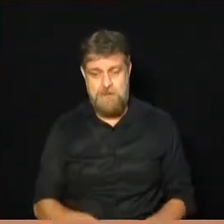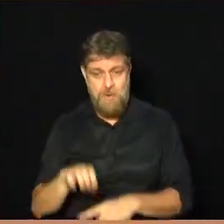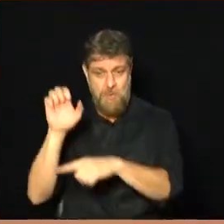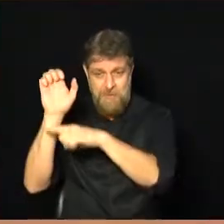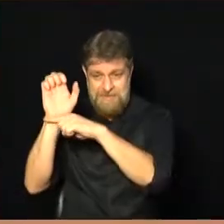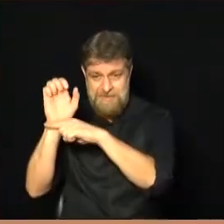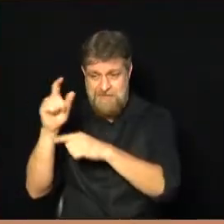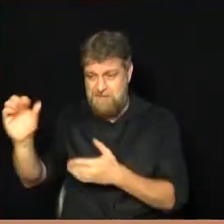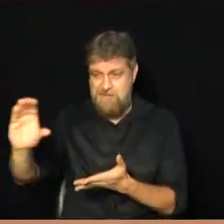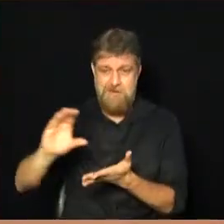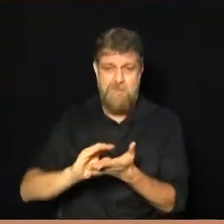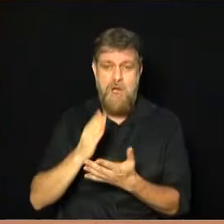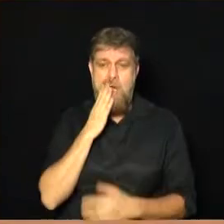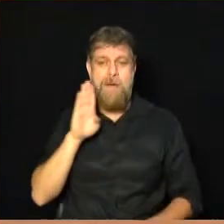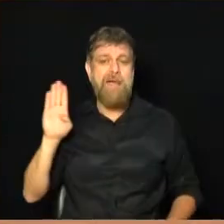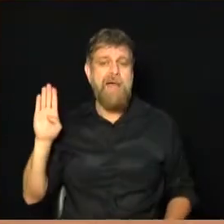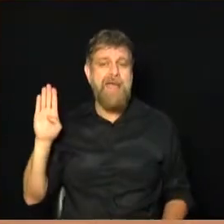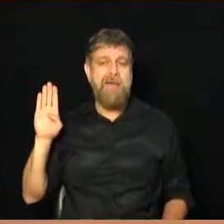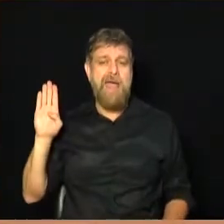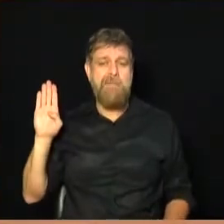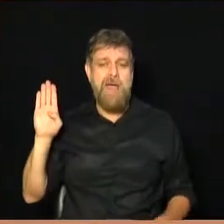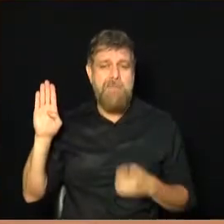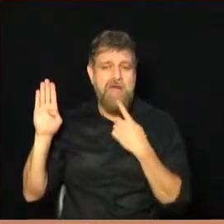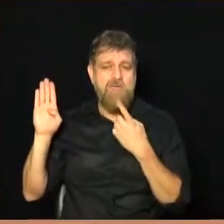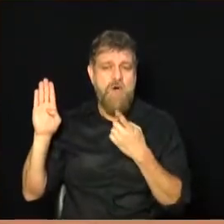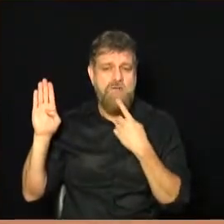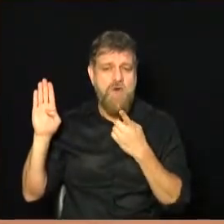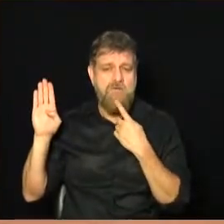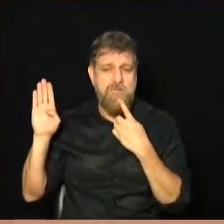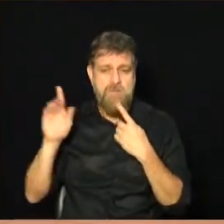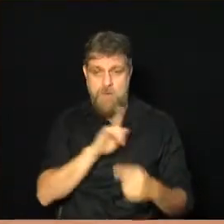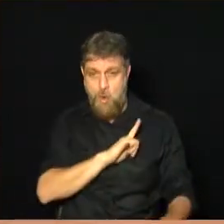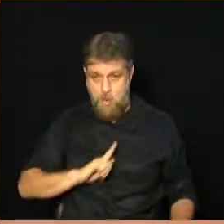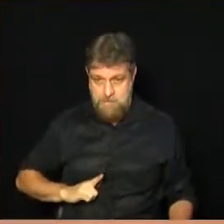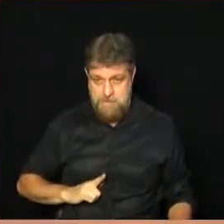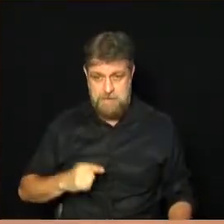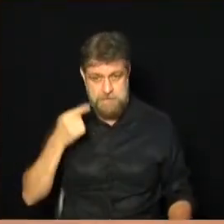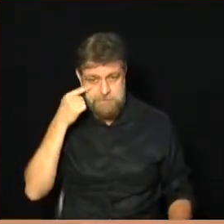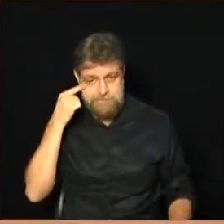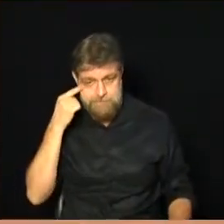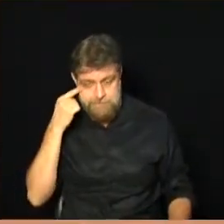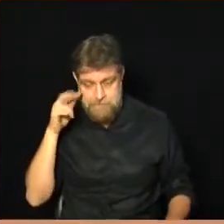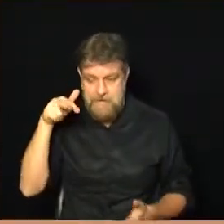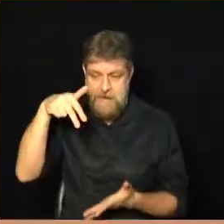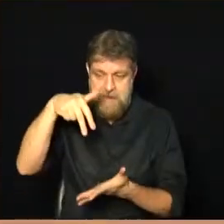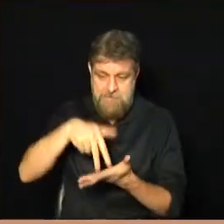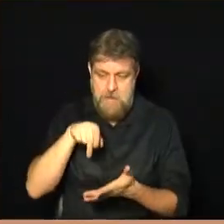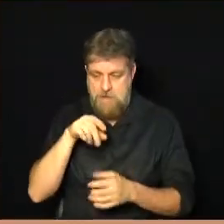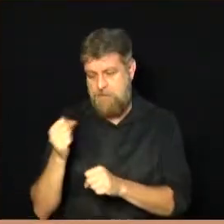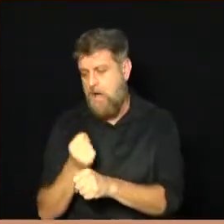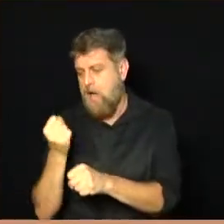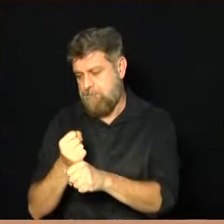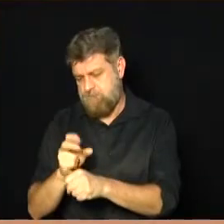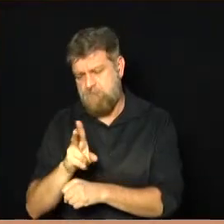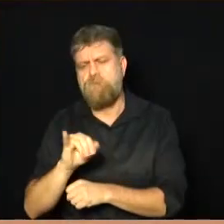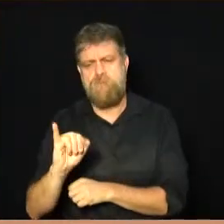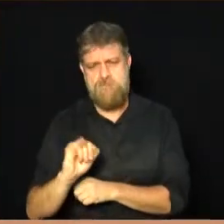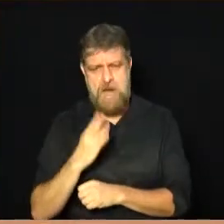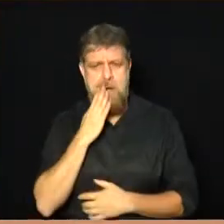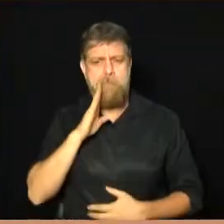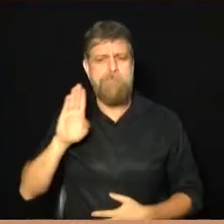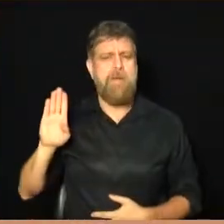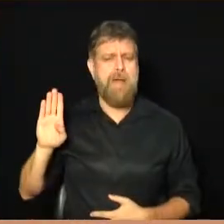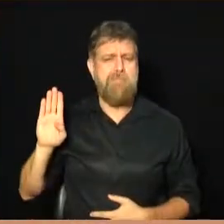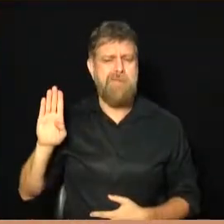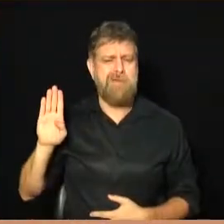Houve promessas e mais promessas do governador, inclusive aqui em Campinas, que essa obra seria feita, que essa obra seria,